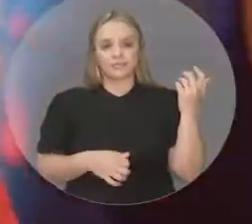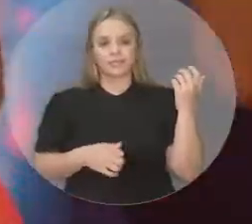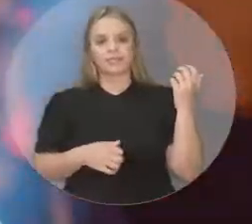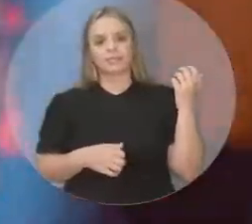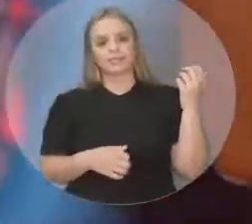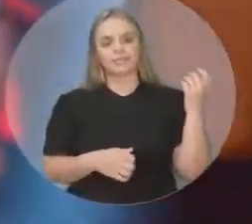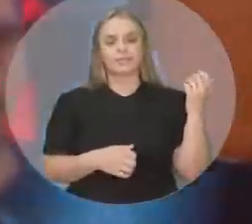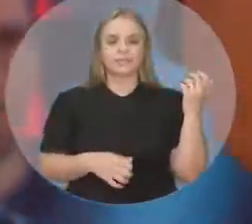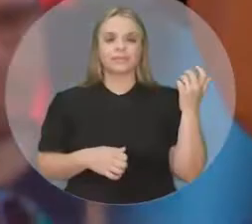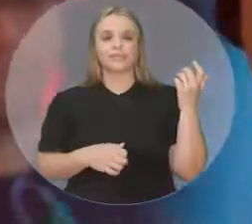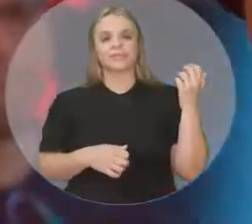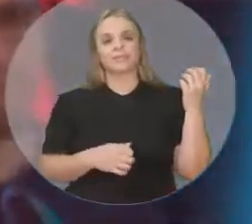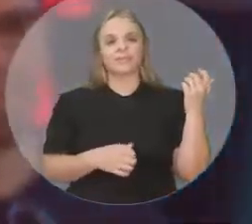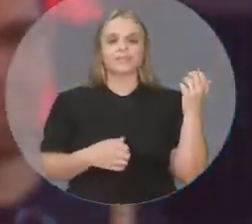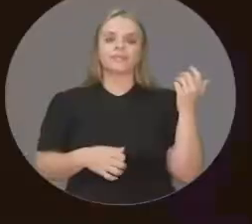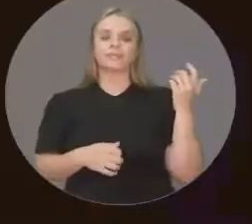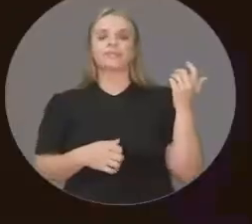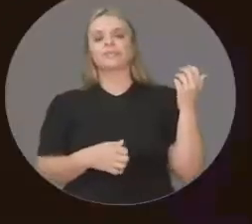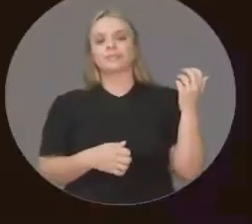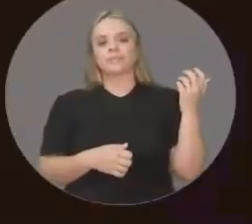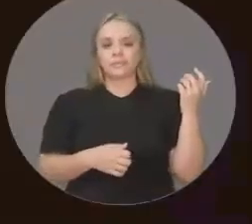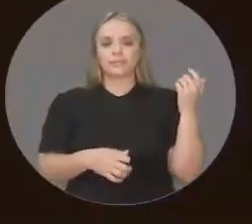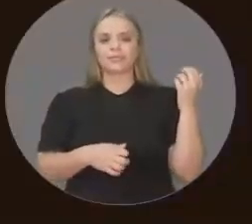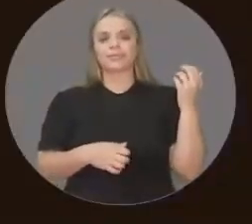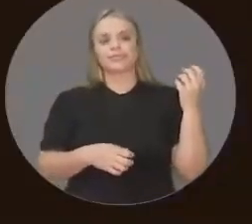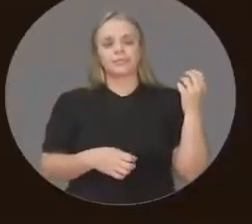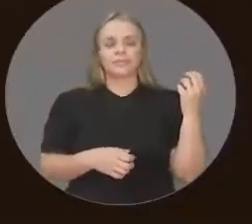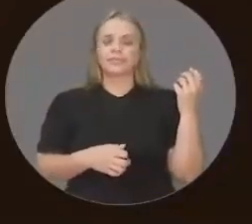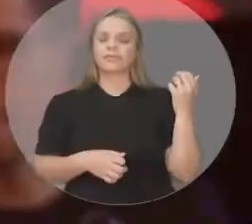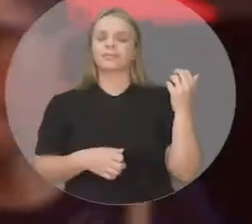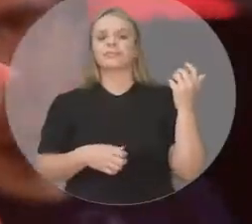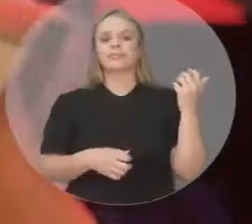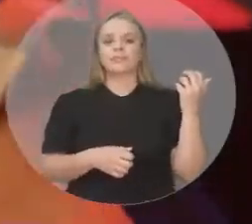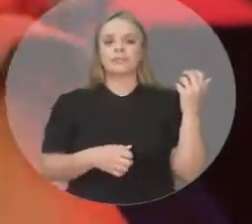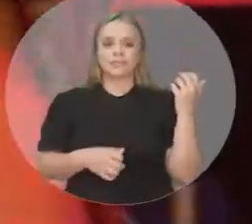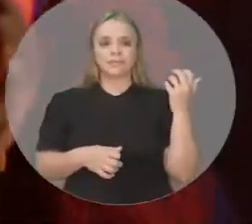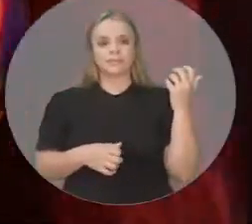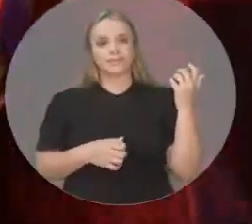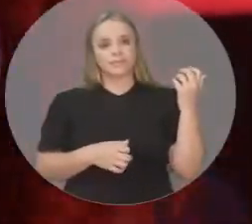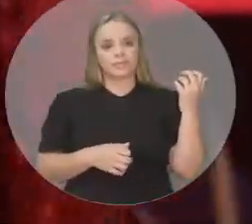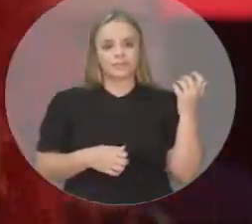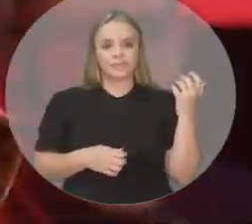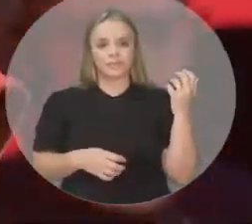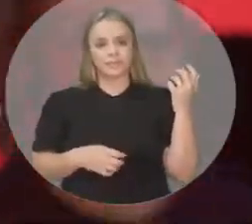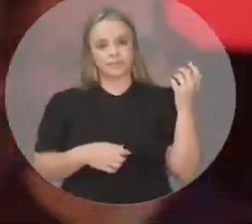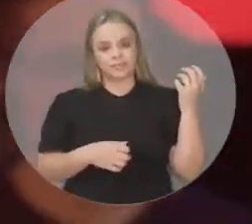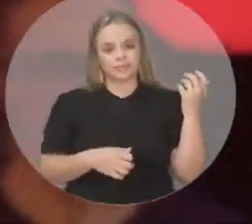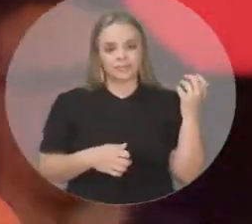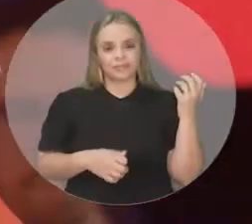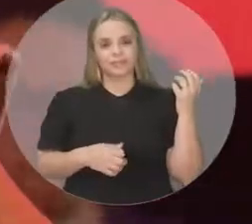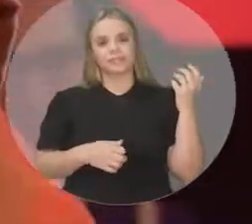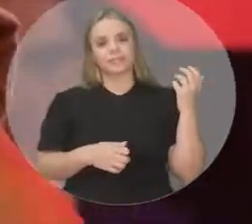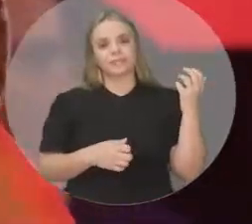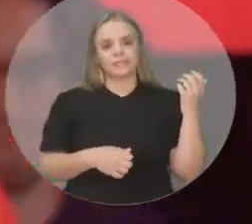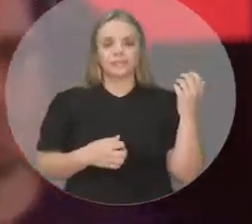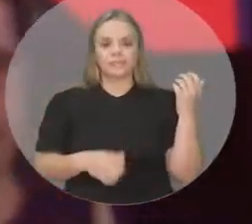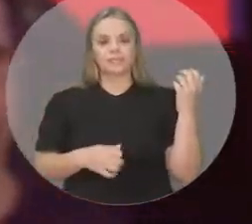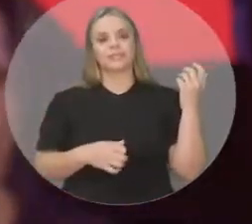peteca, soltava ioiô. Pulava com Zé Bolupô, jogava peteca, soltava